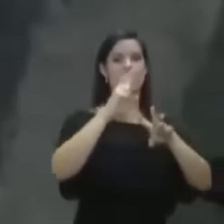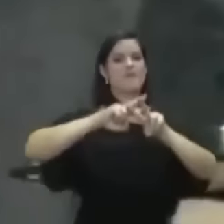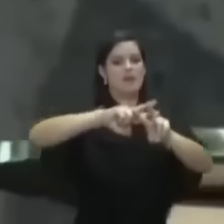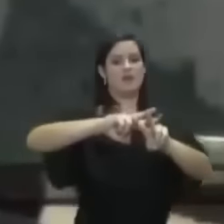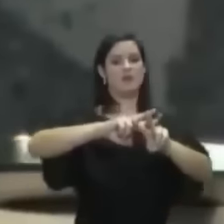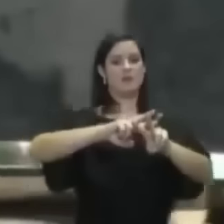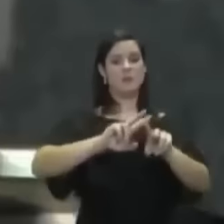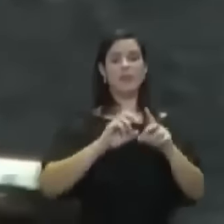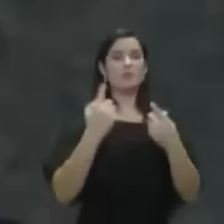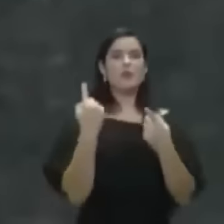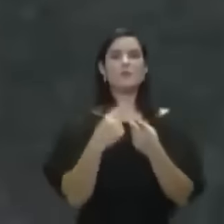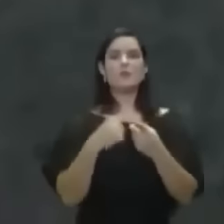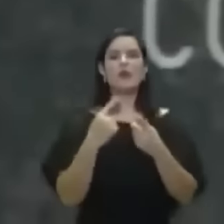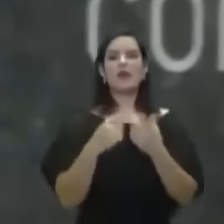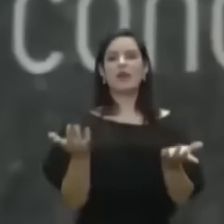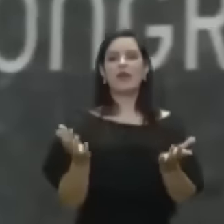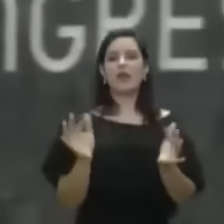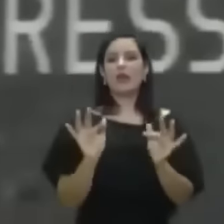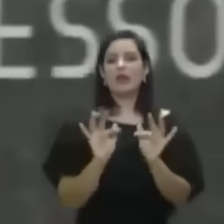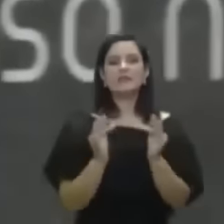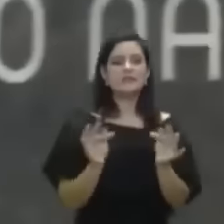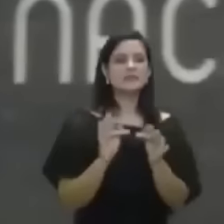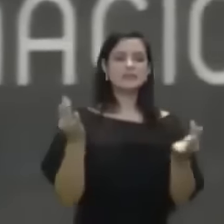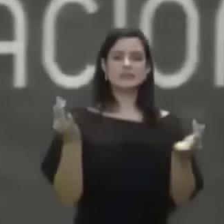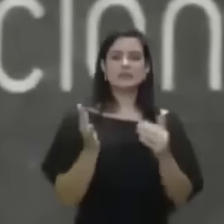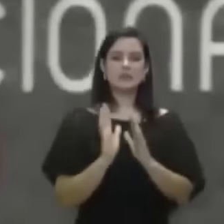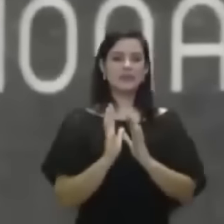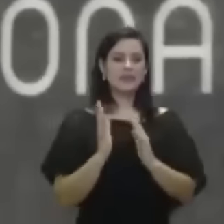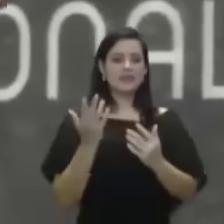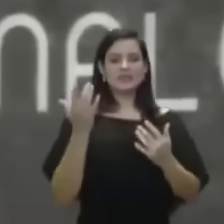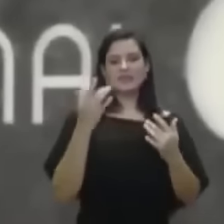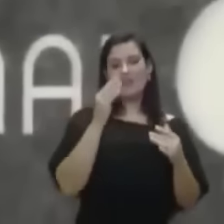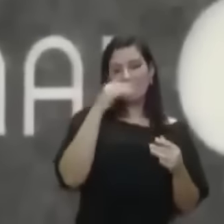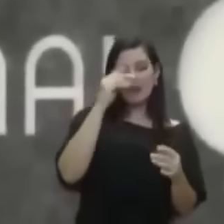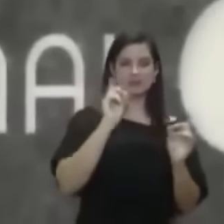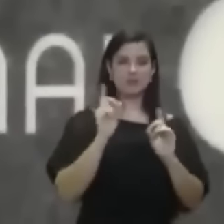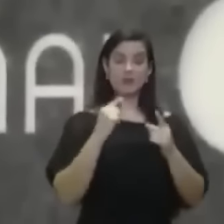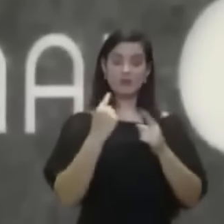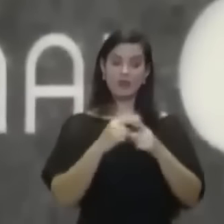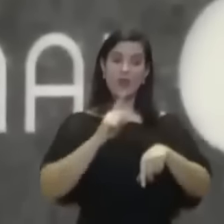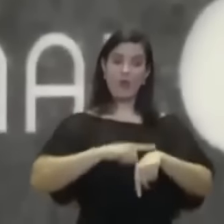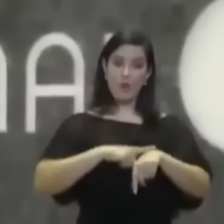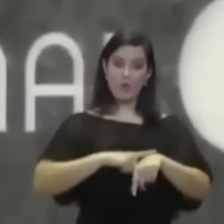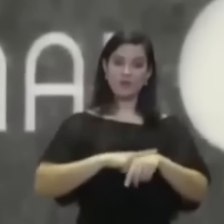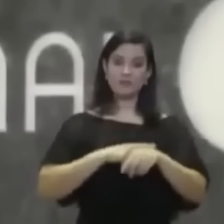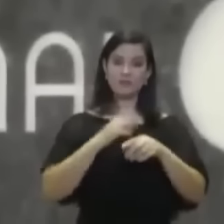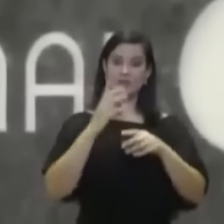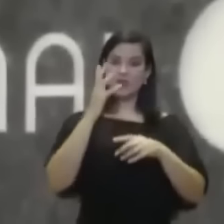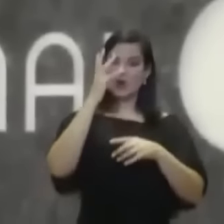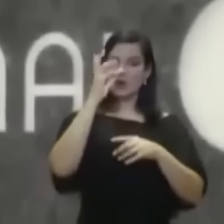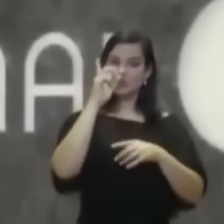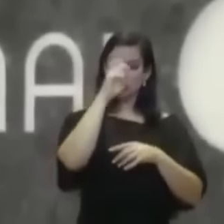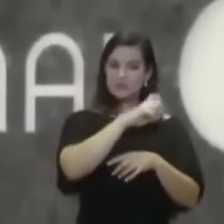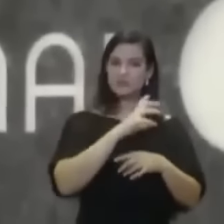vítima indefesa da orquestração do sinédrio, ele foi preso porque aquela era a hora das trevas, e para esta hora